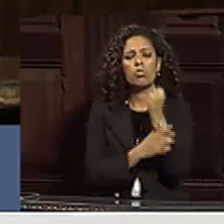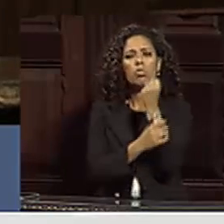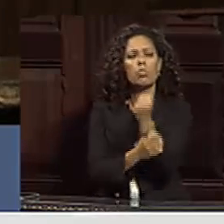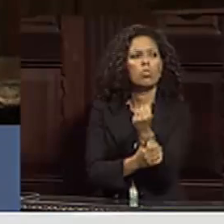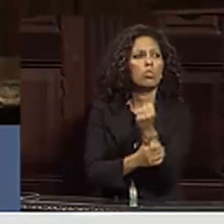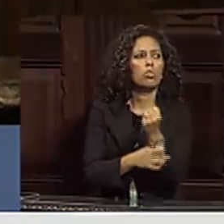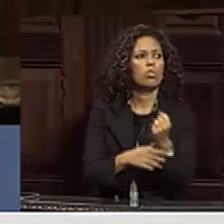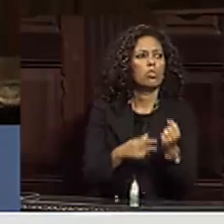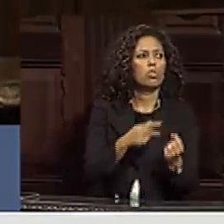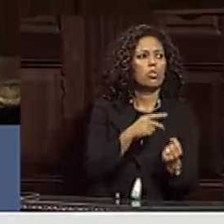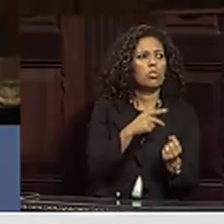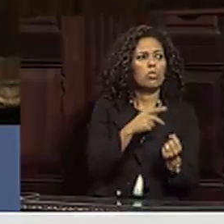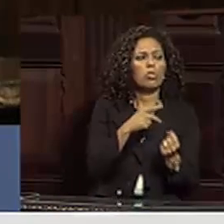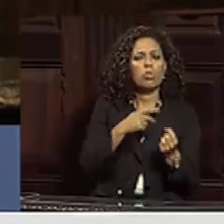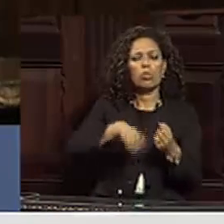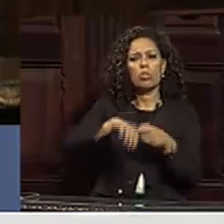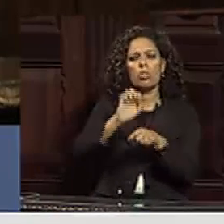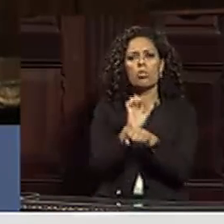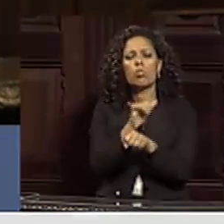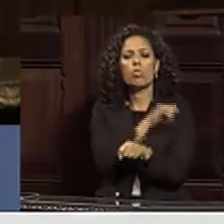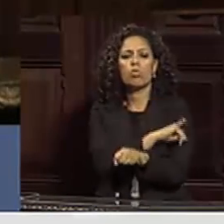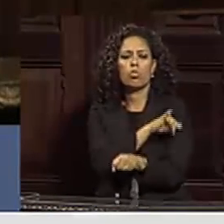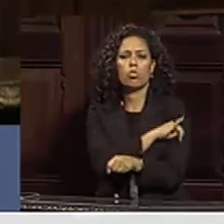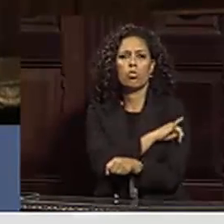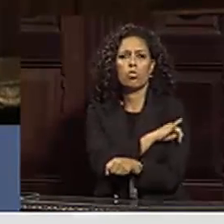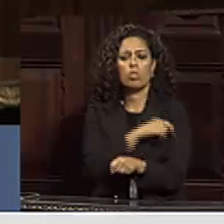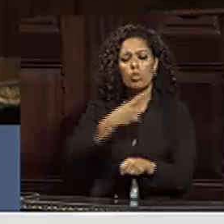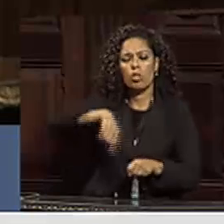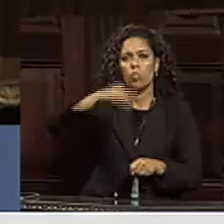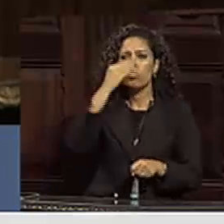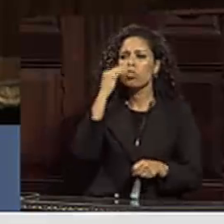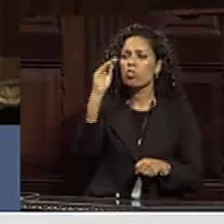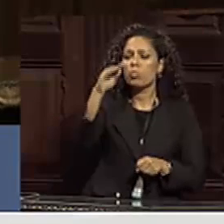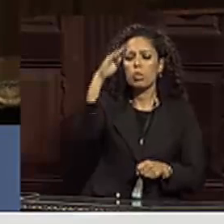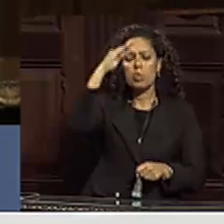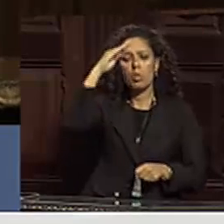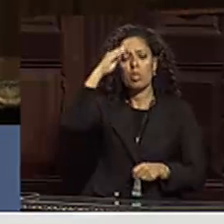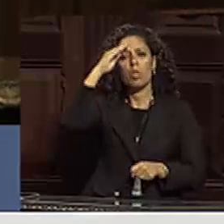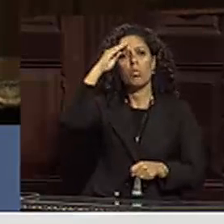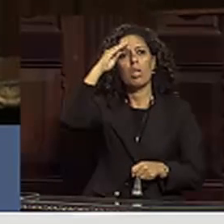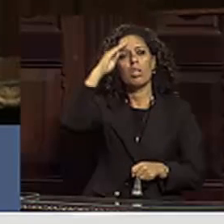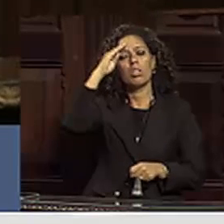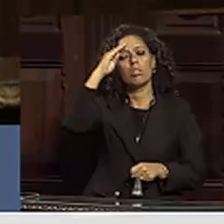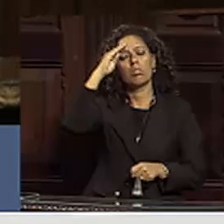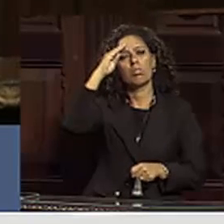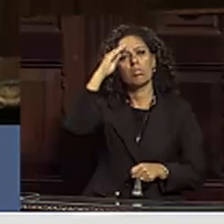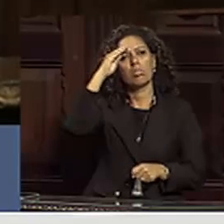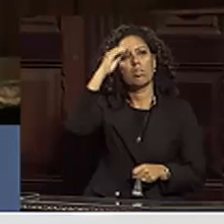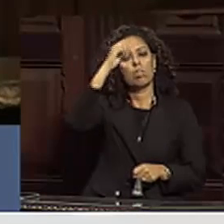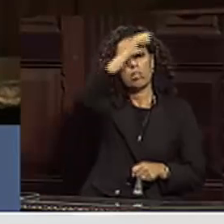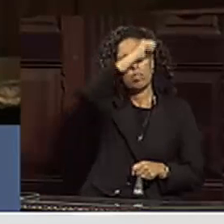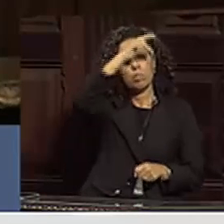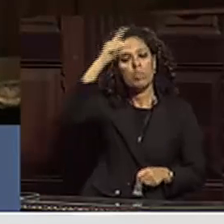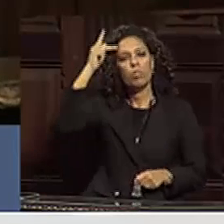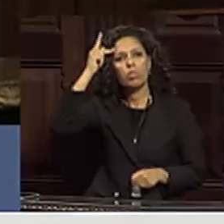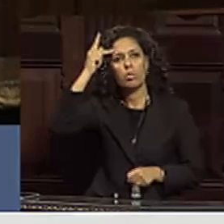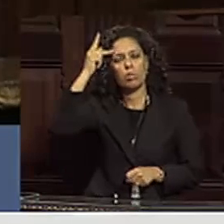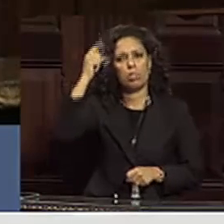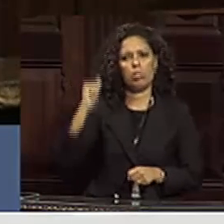gente não pode deixar de incluir a Guarda Municipal. E eu pedi a eles a lei. E a lei que você